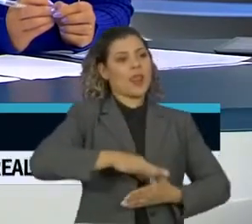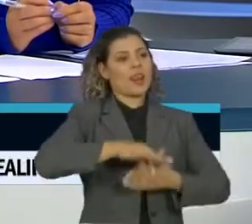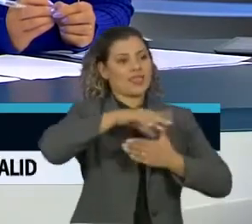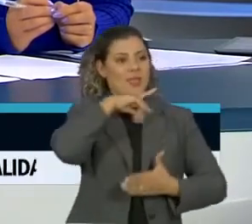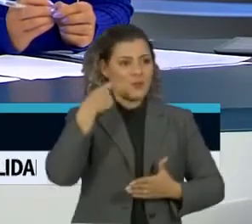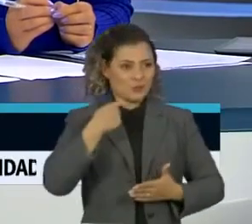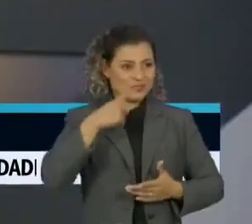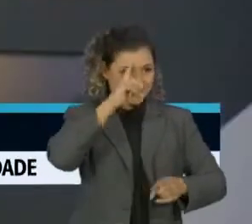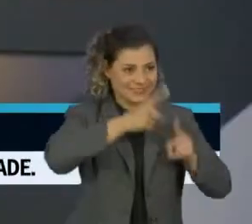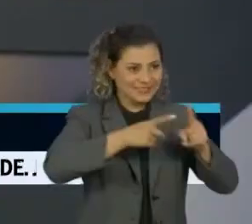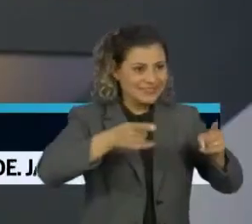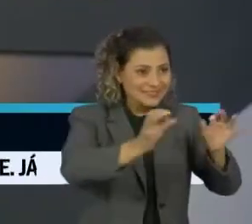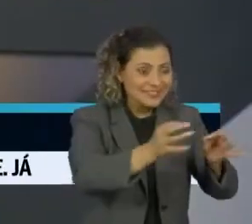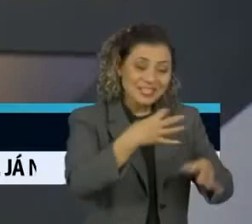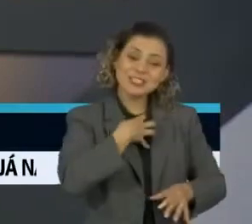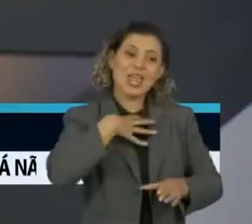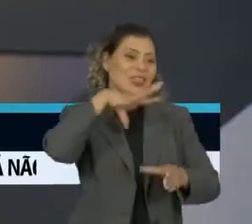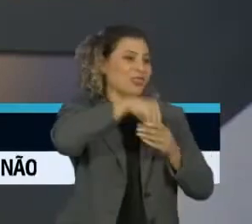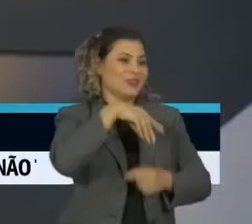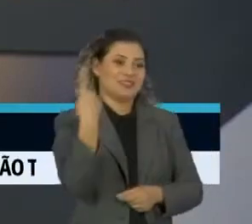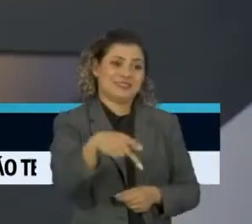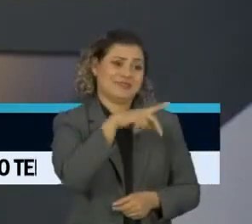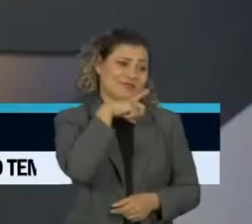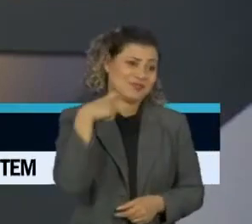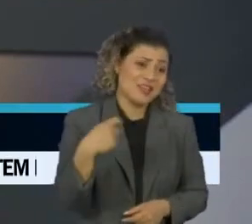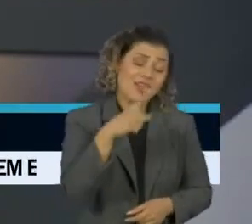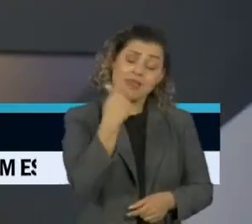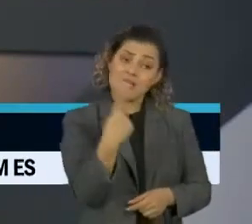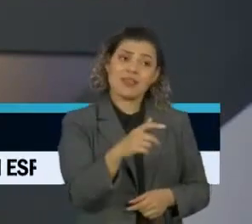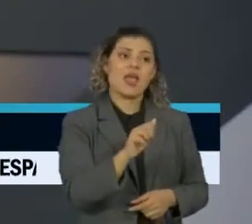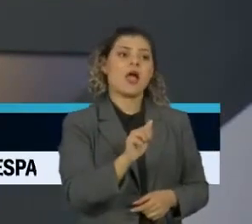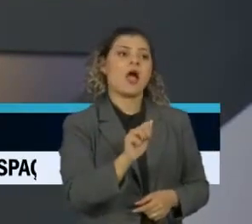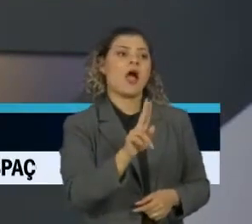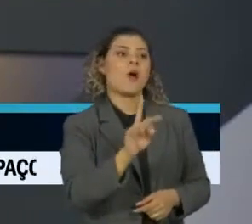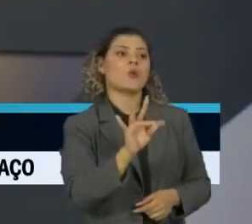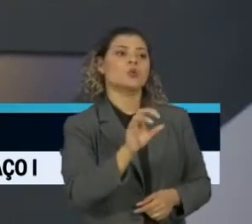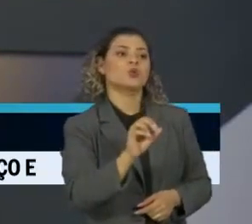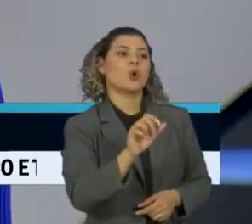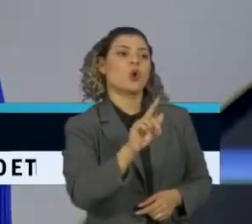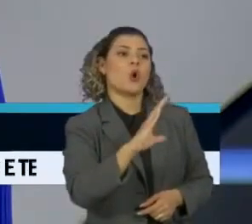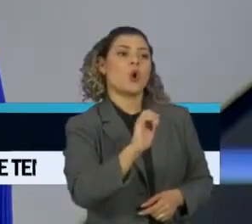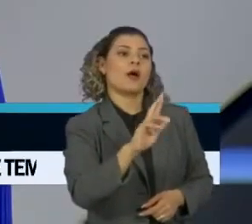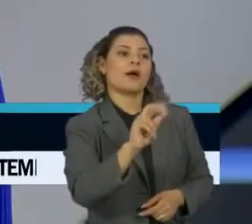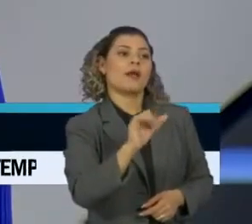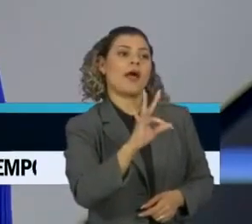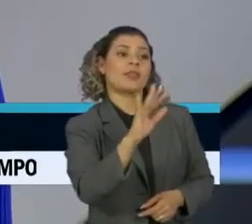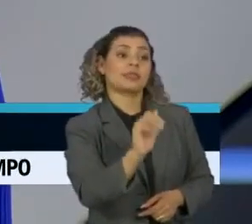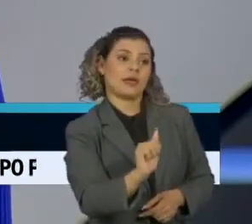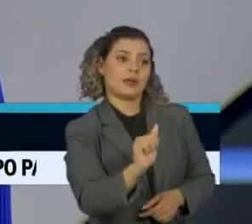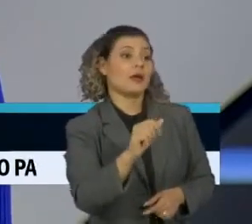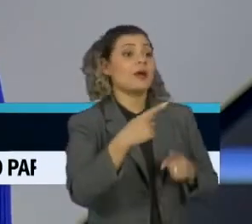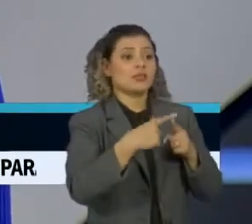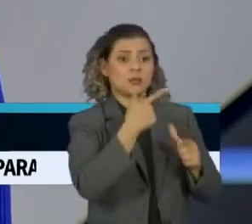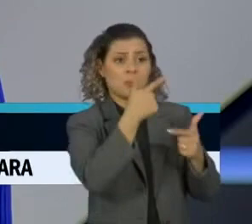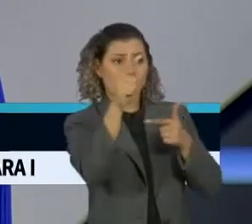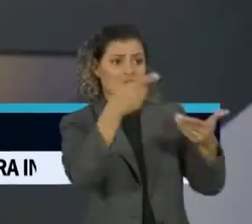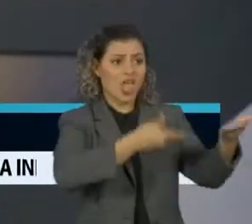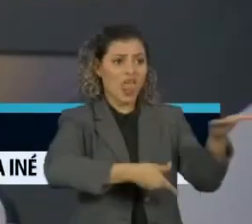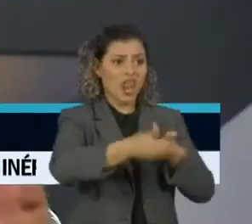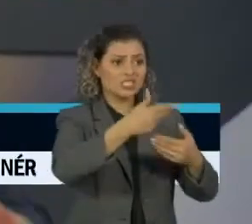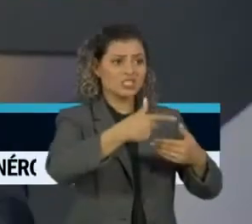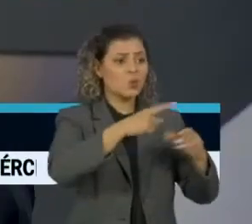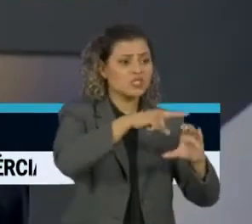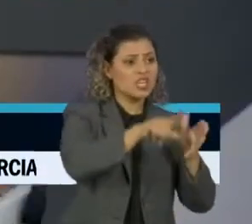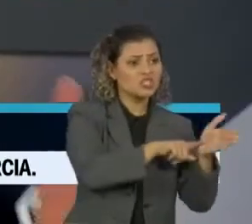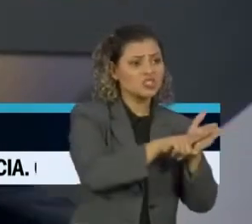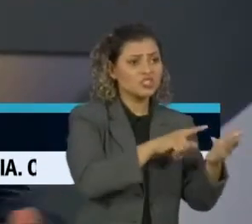russa. Quer dizer, faz parte deles, ele é um autocrata, tanto é que ele despreza qualquer outra relação